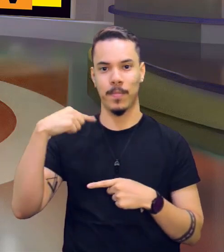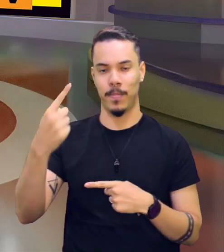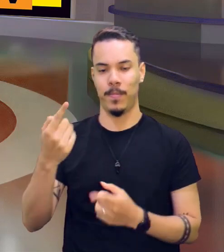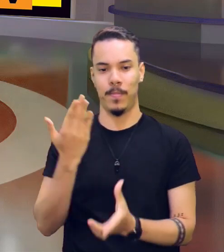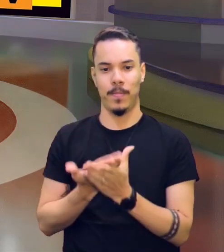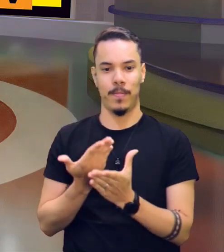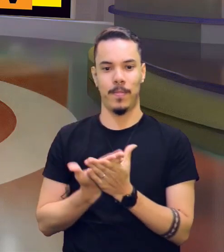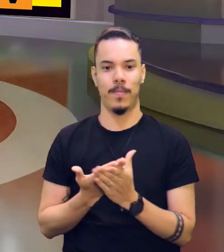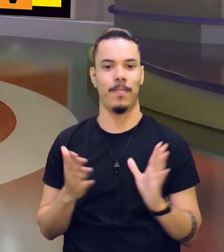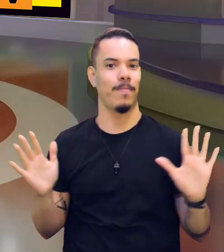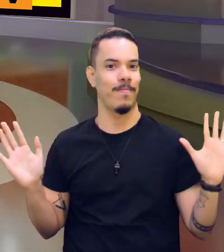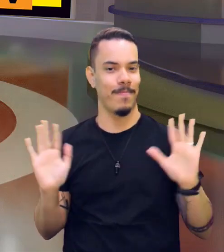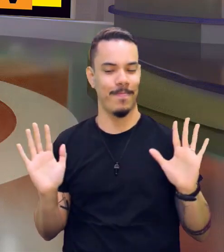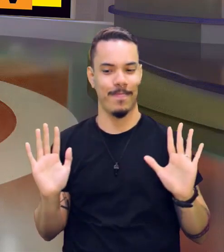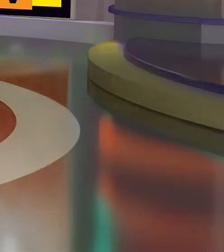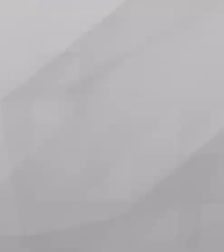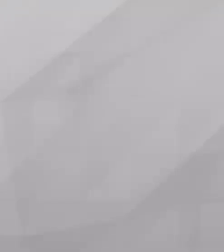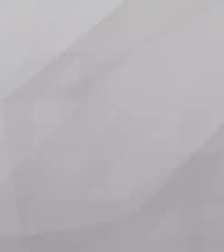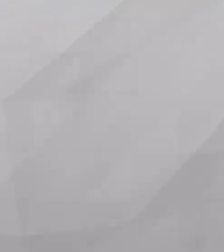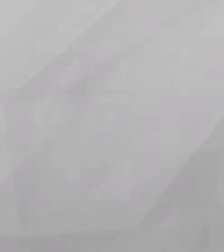nossa próxima aula